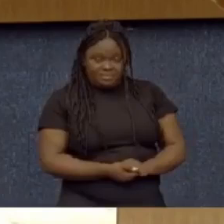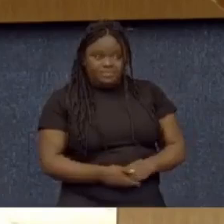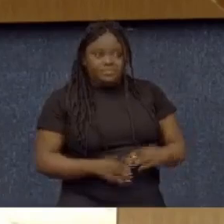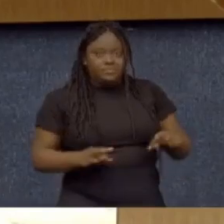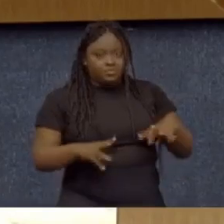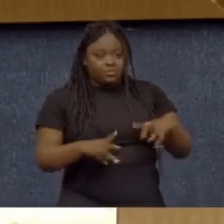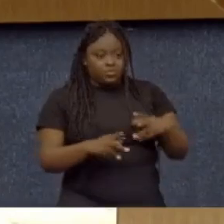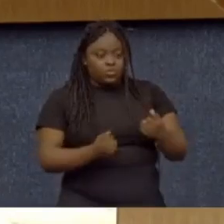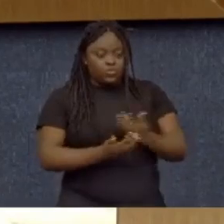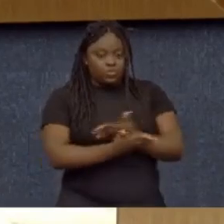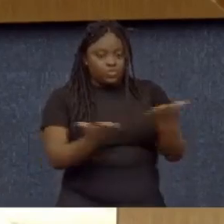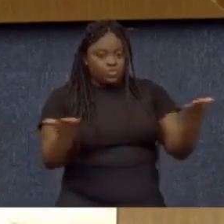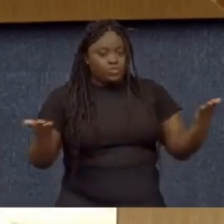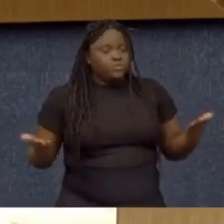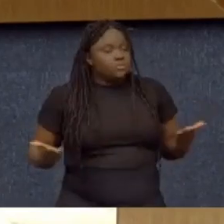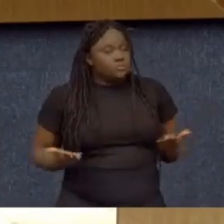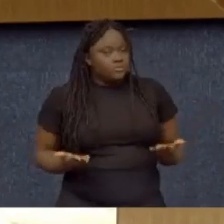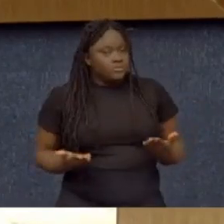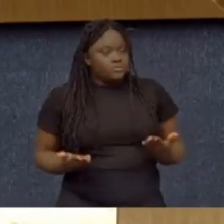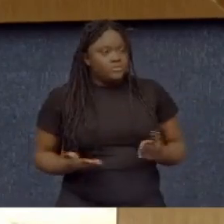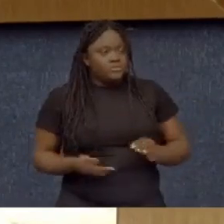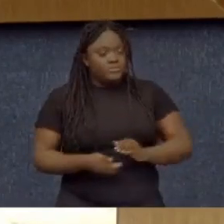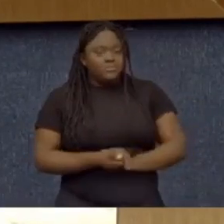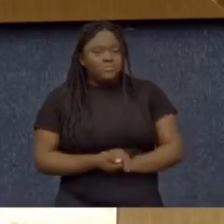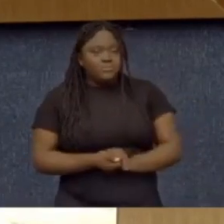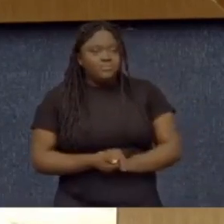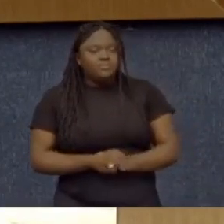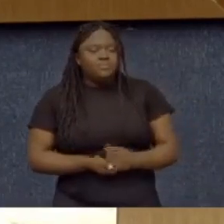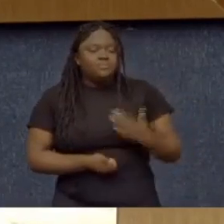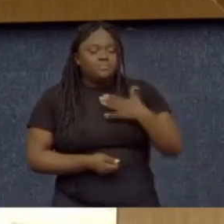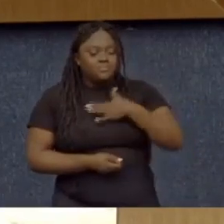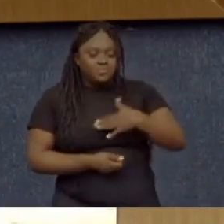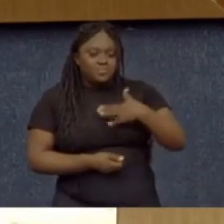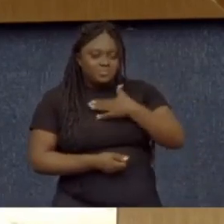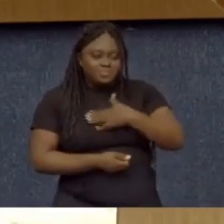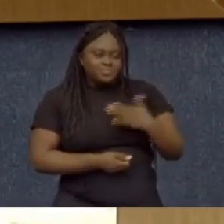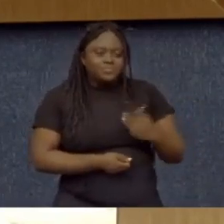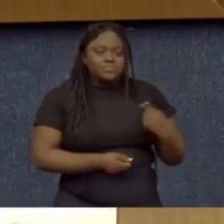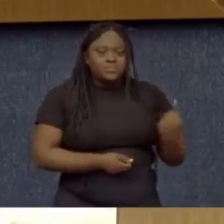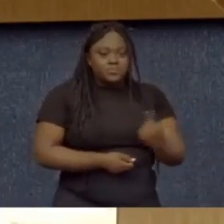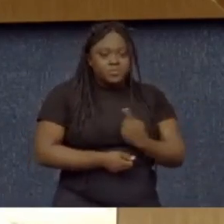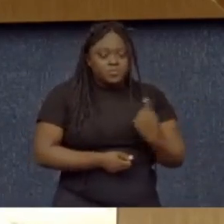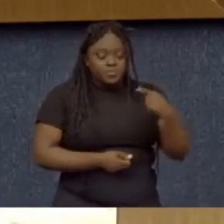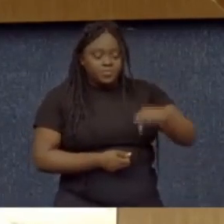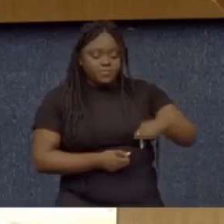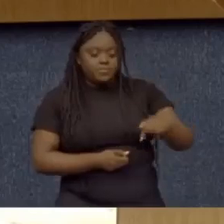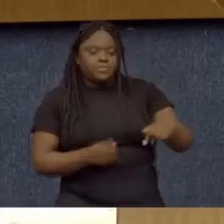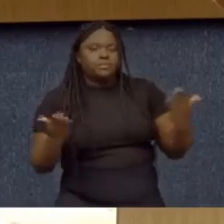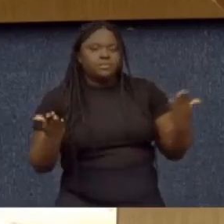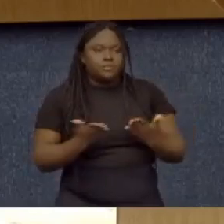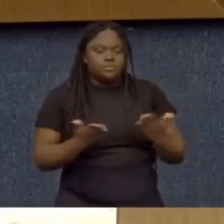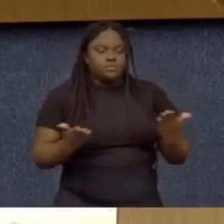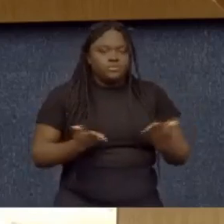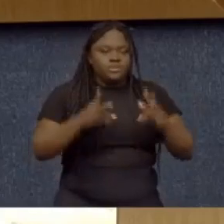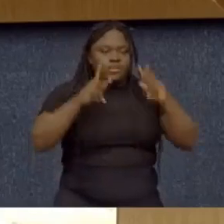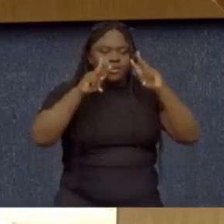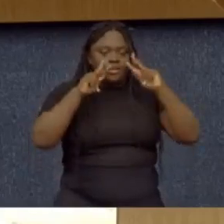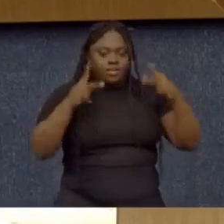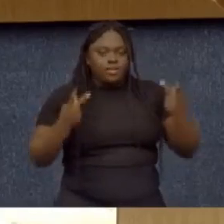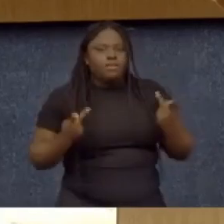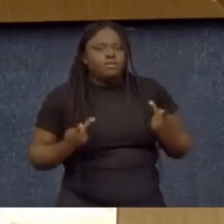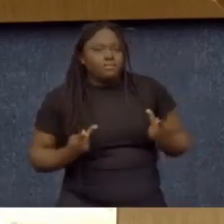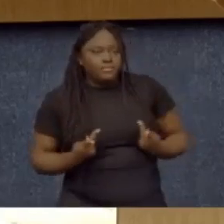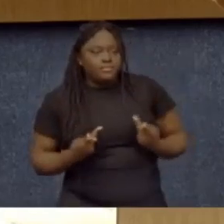Senhoras e senhores, é com imenso prazer que nos reunimos hoje para